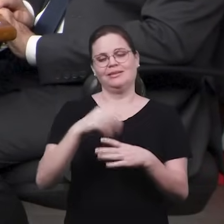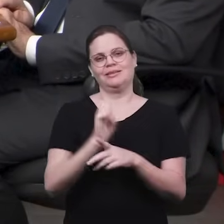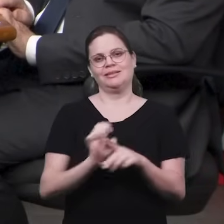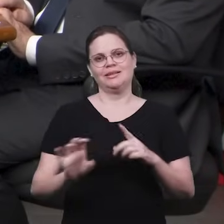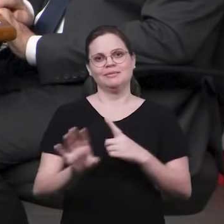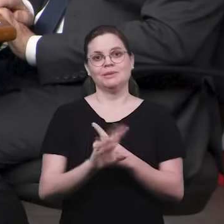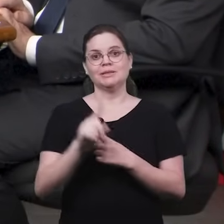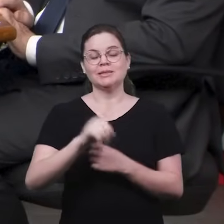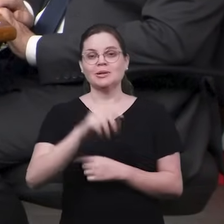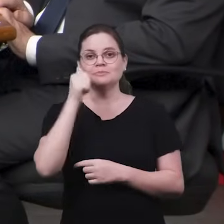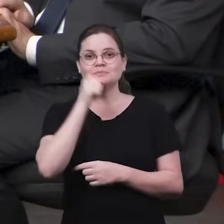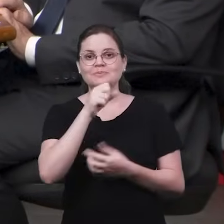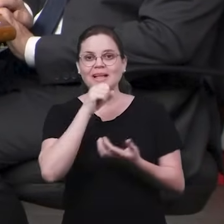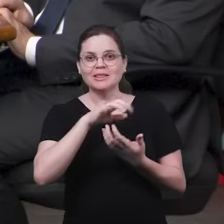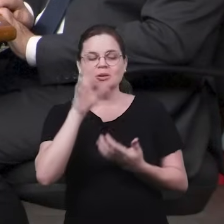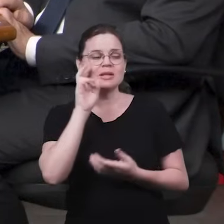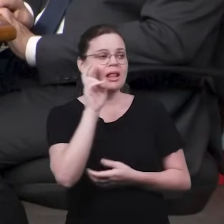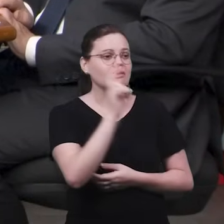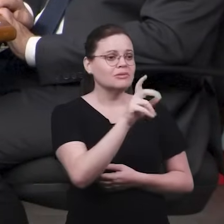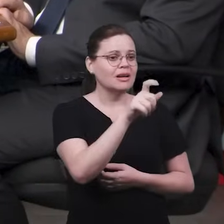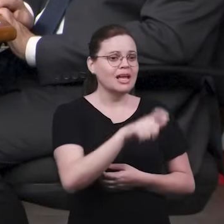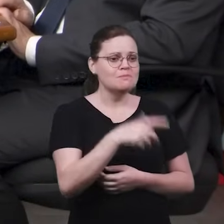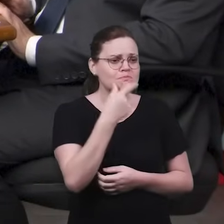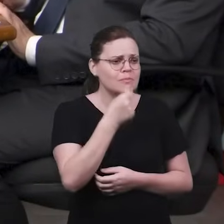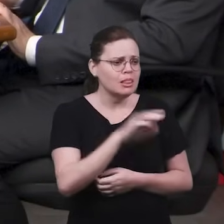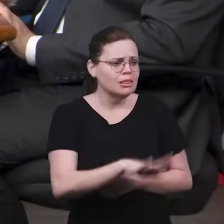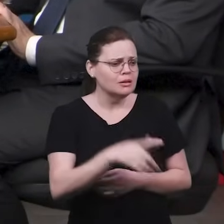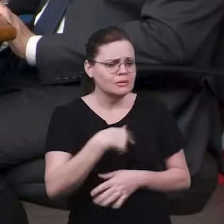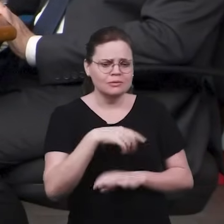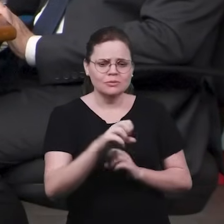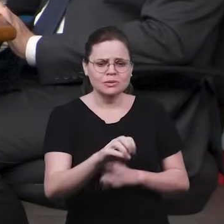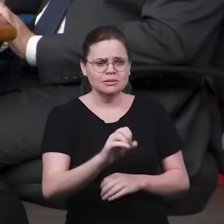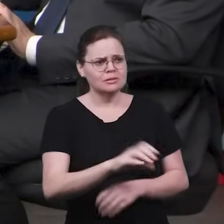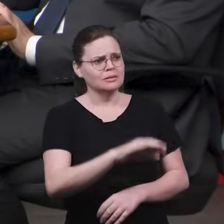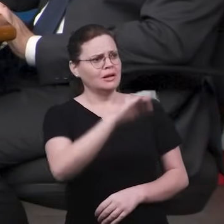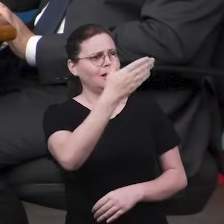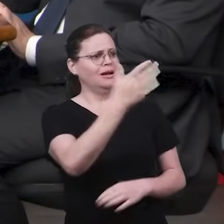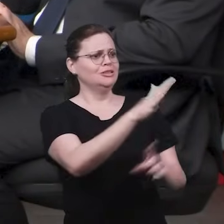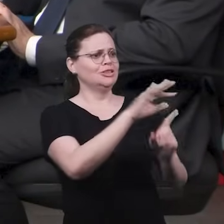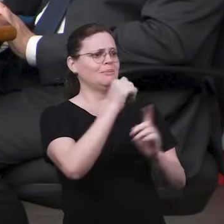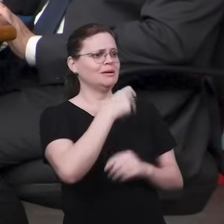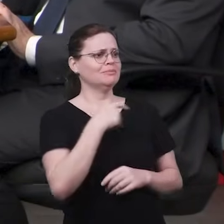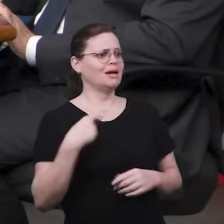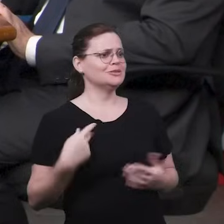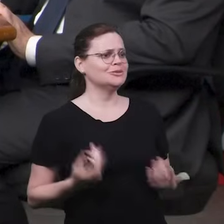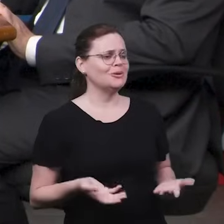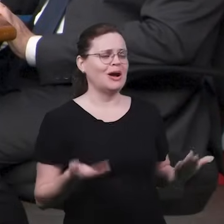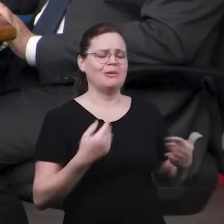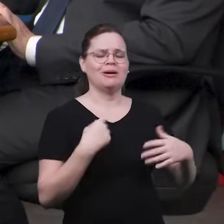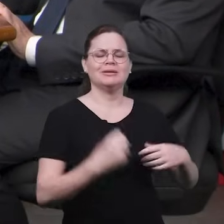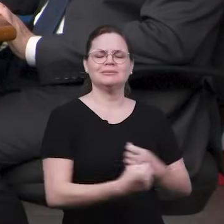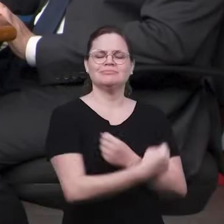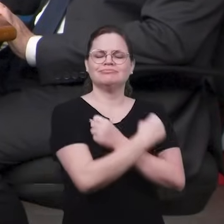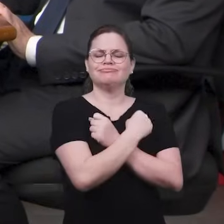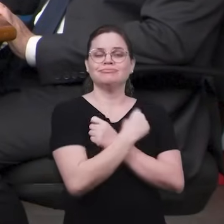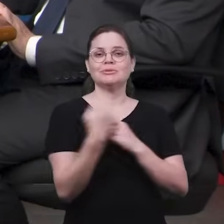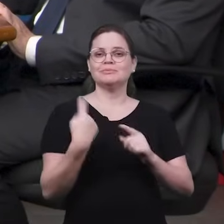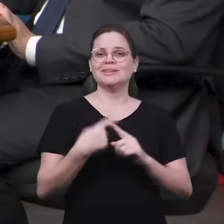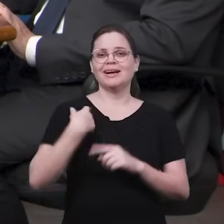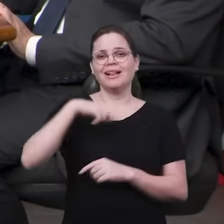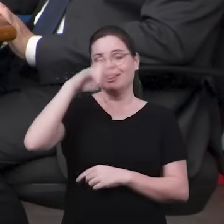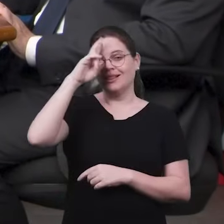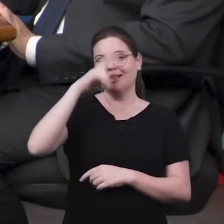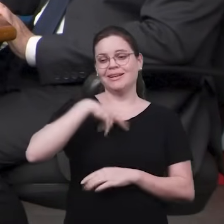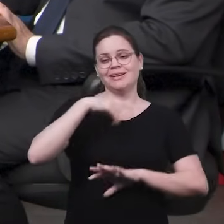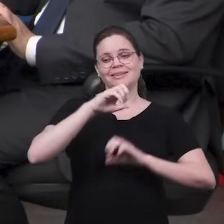aquilo era gratificante, ver agora aquele menino que ela ensinou ali na escola bíblica e tudo, né? Todos os domingos,